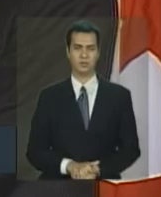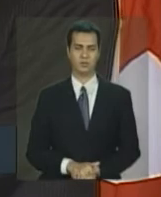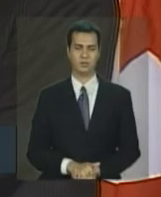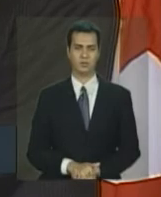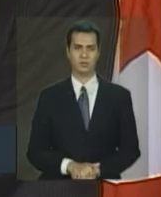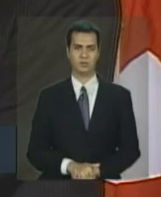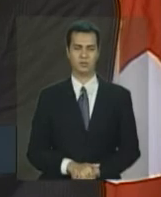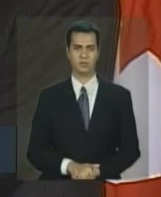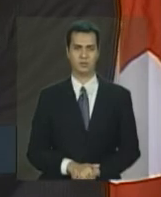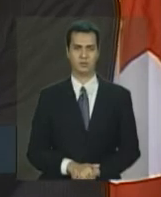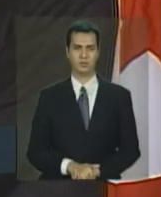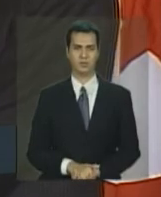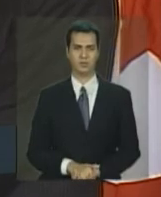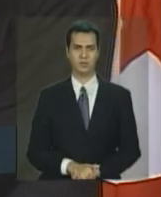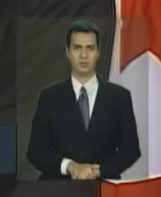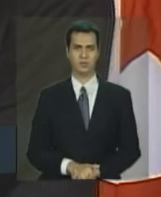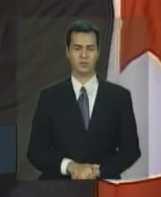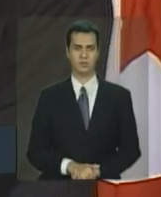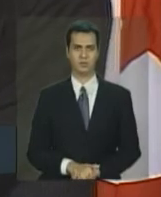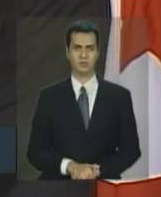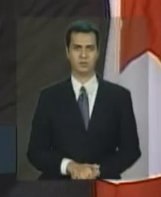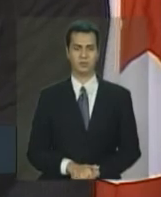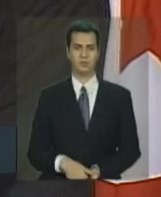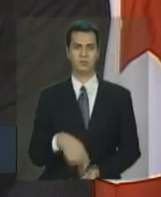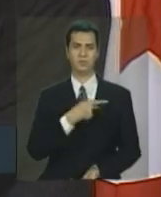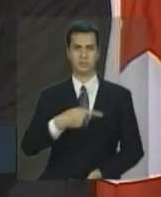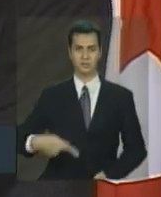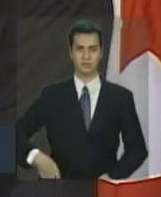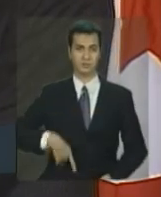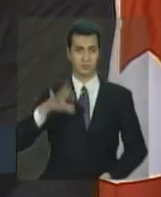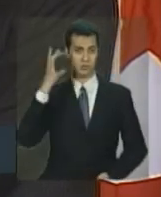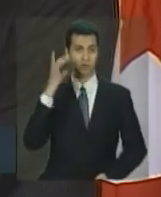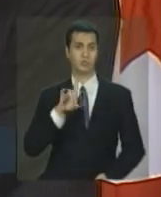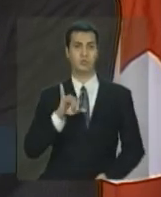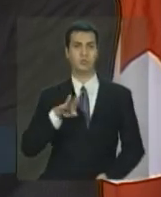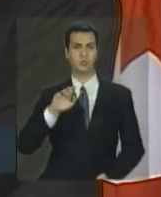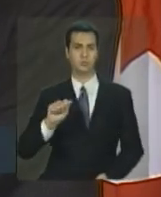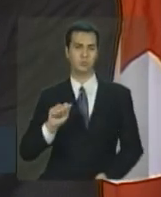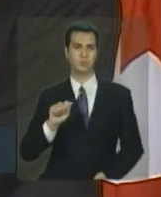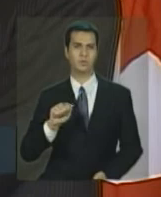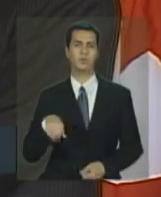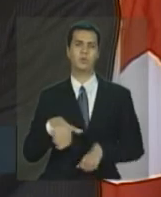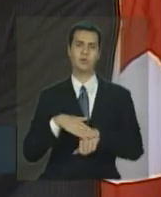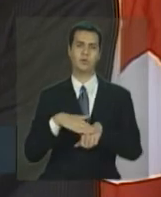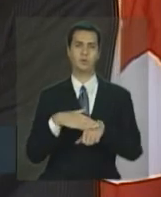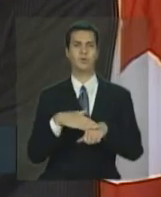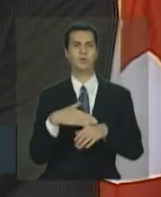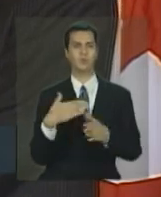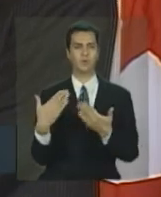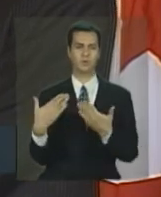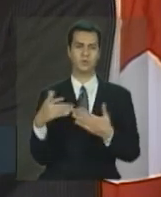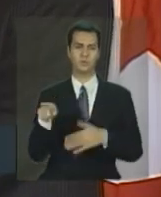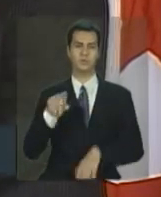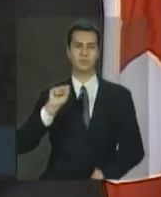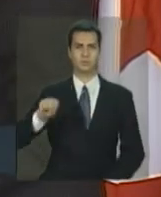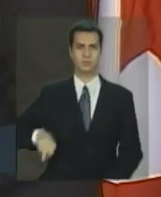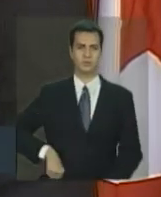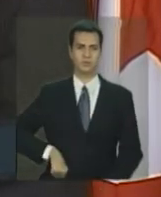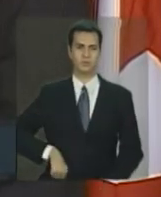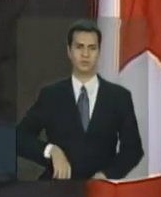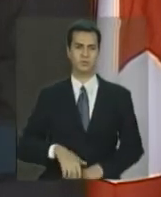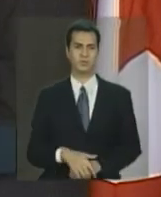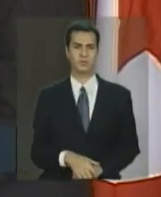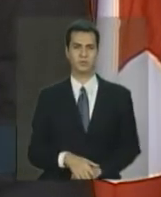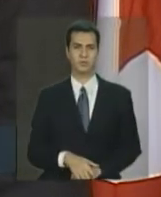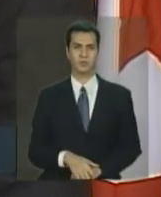A presidenta Dilma Rousseff conversa um pouco mais com este embaixador, a presidenta